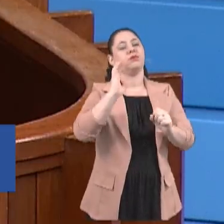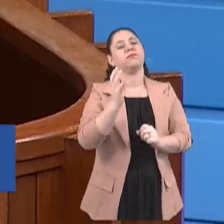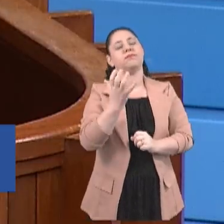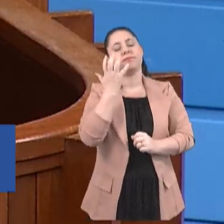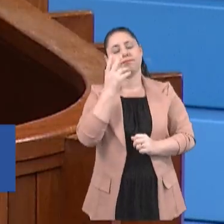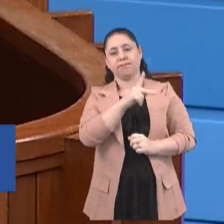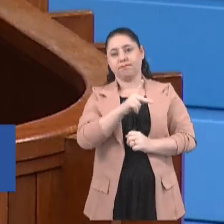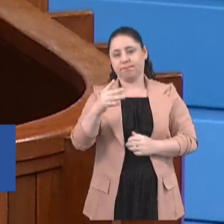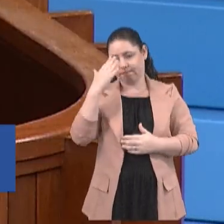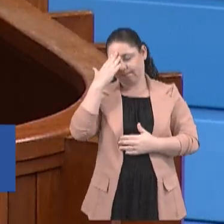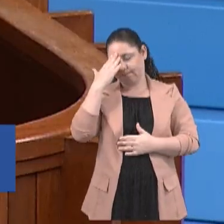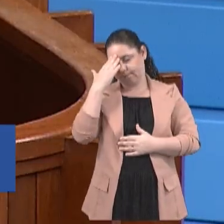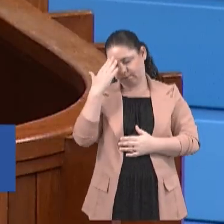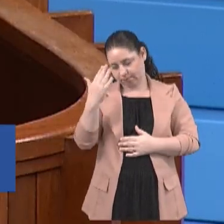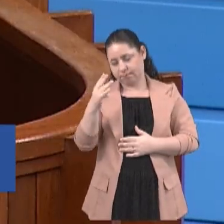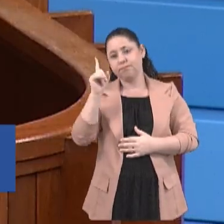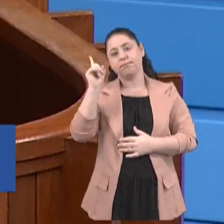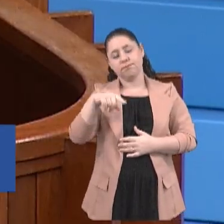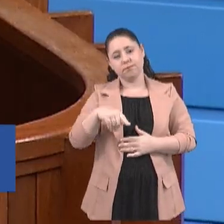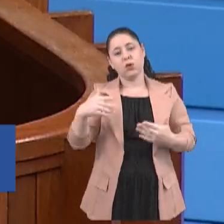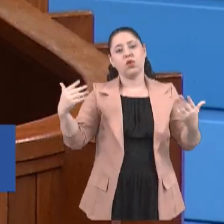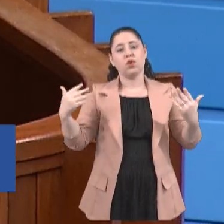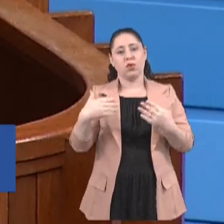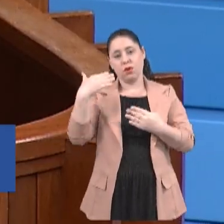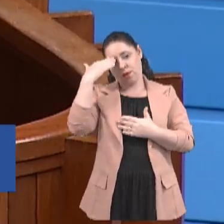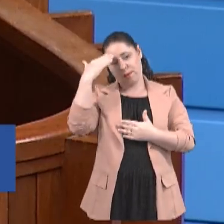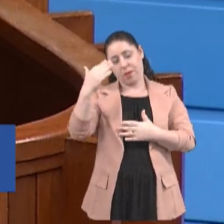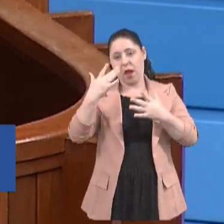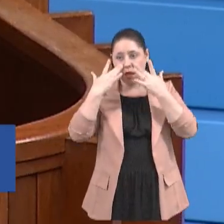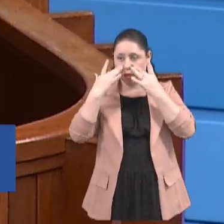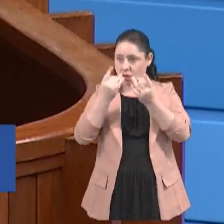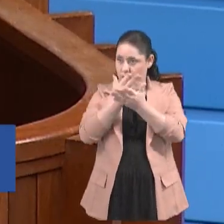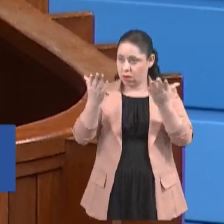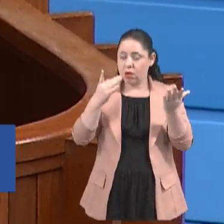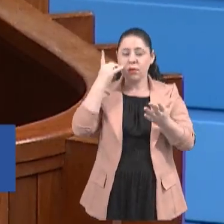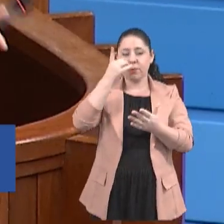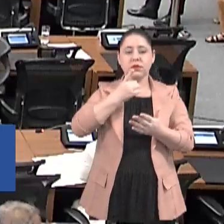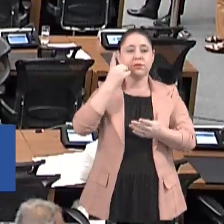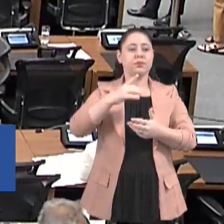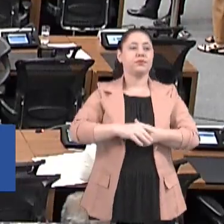acontecer. Senhor presidente, obrigado, era isso por hoje, obrigado pela atenção dos colegas parlamentares.